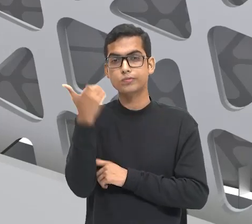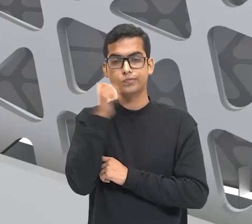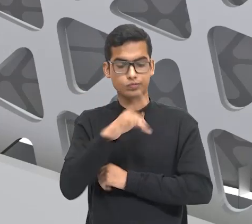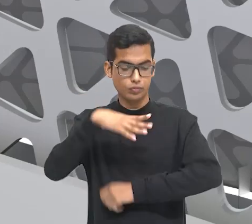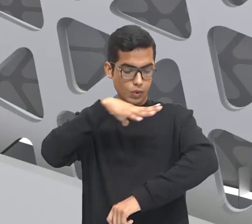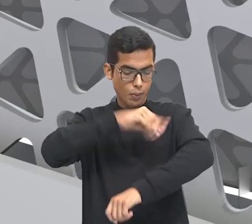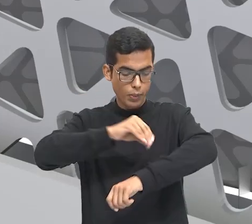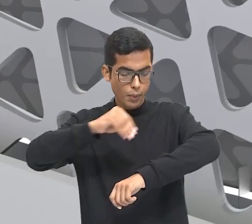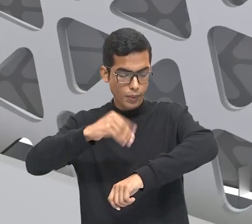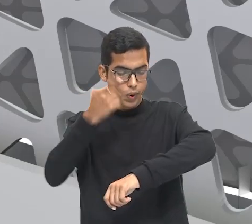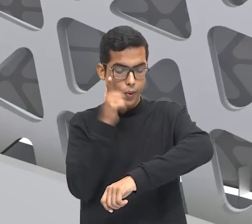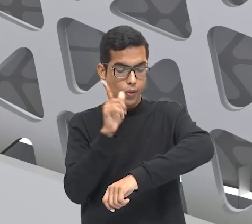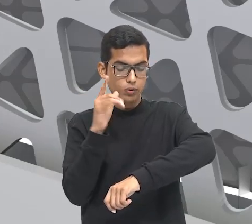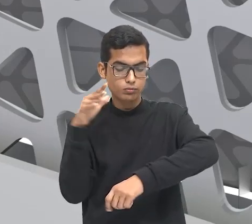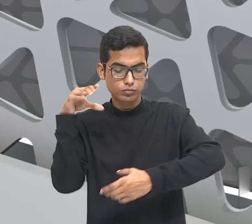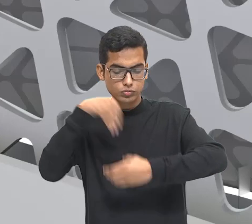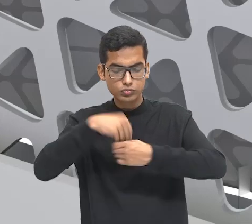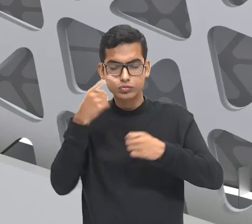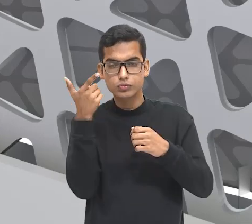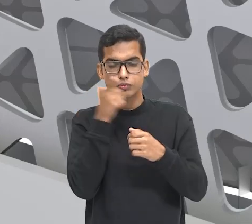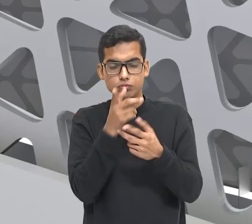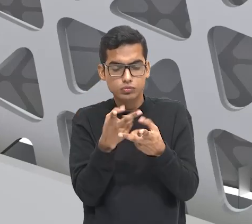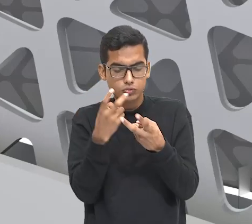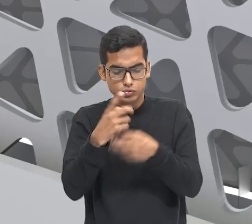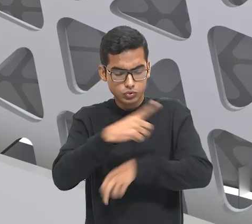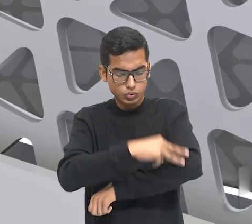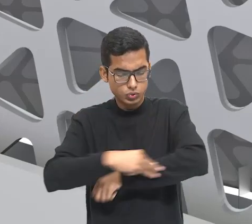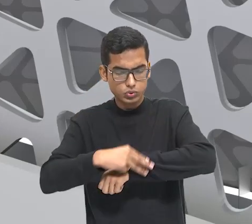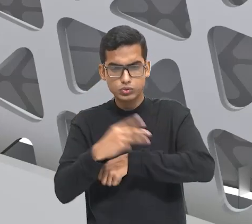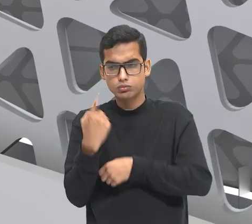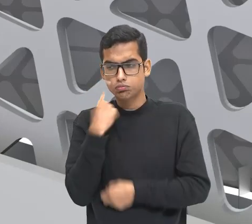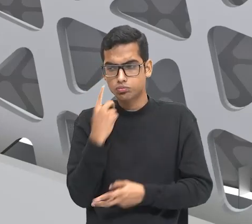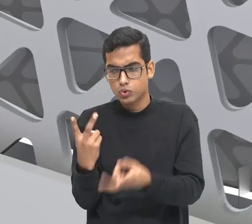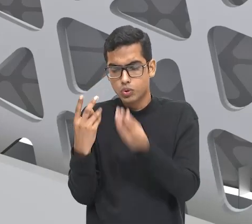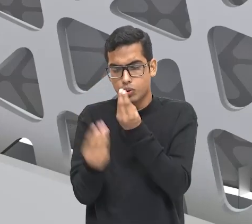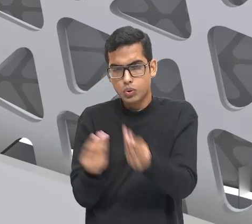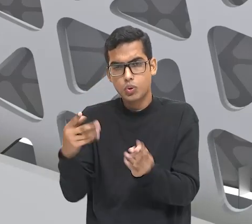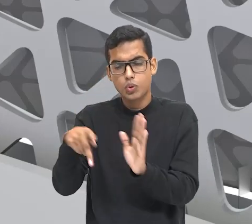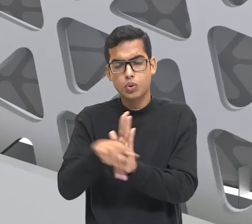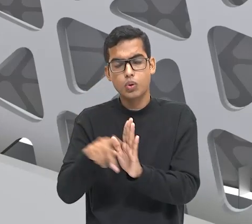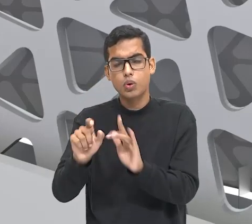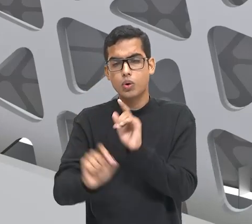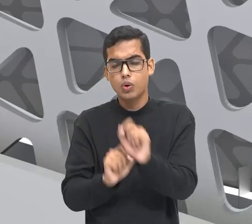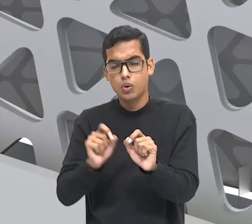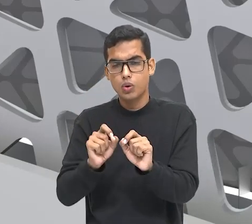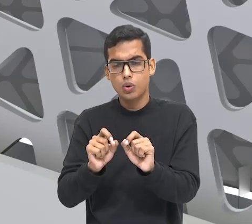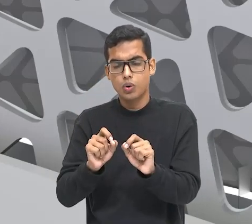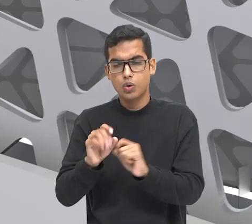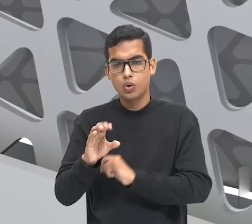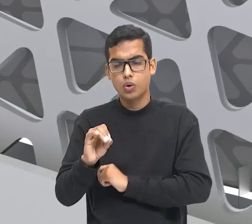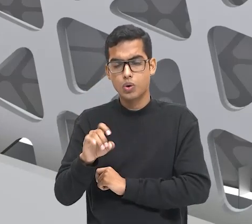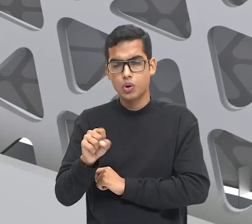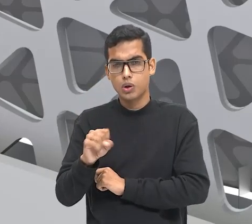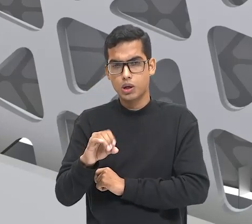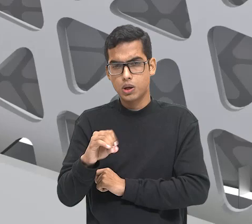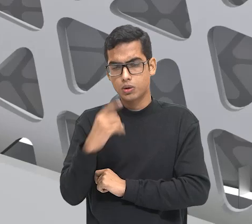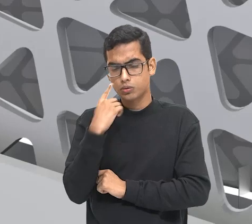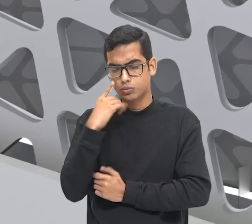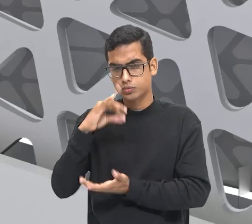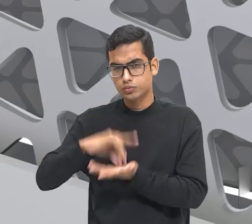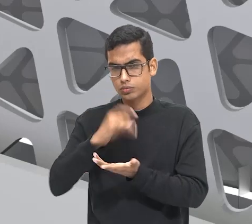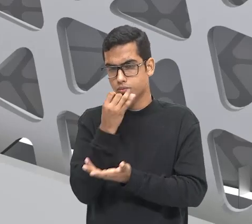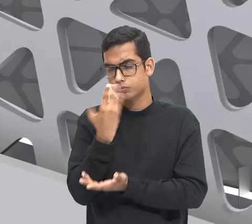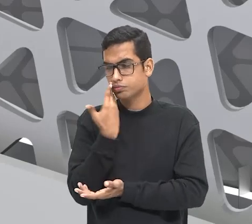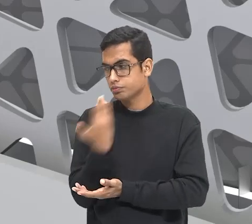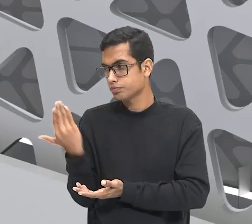pele e também os músculos, né? E é possível observar os ossos nesse exame ali, como a gente pôde